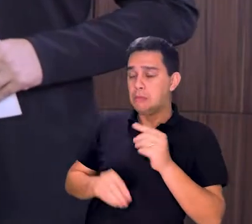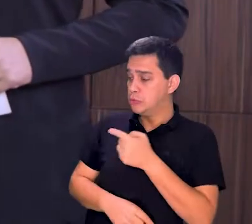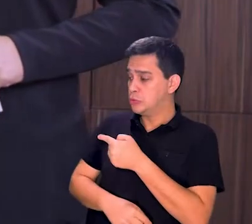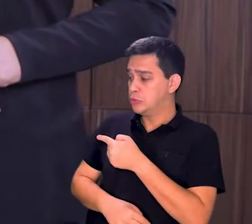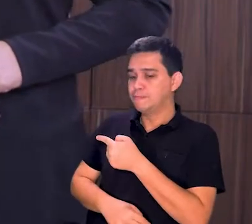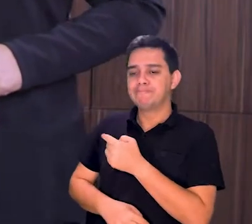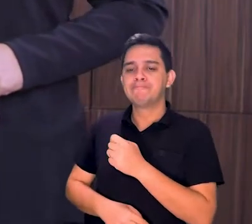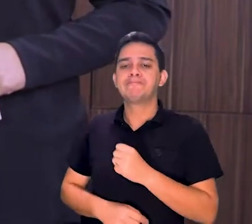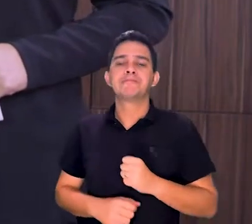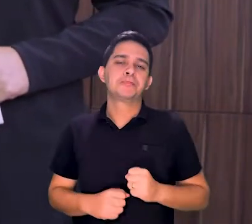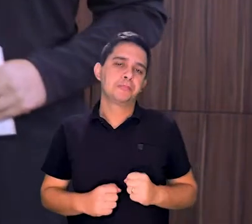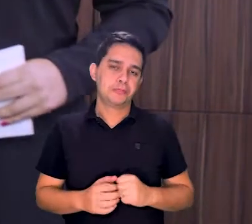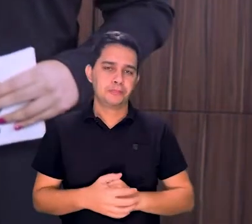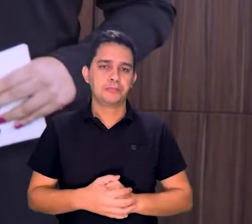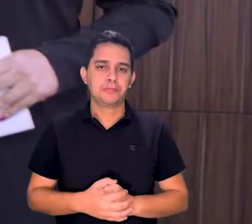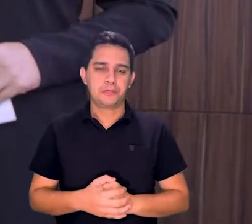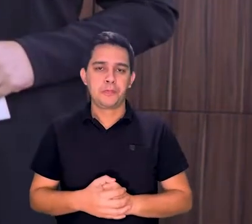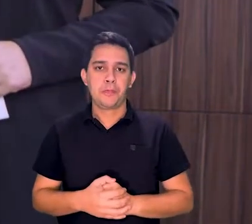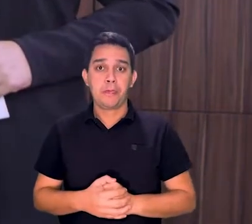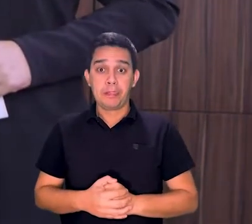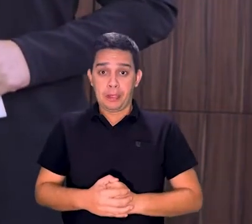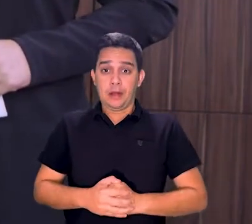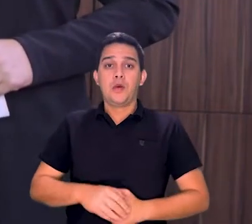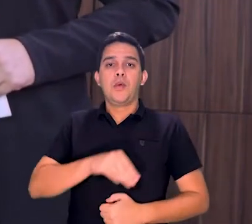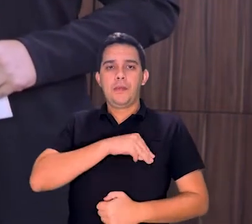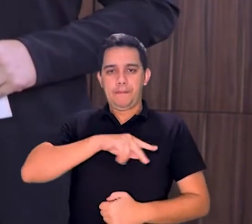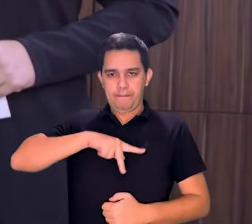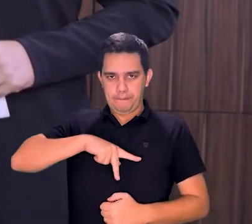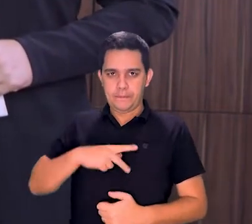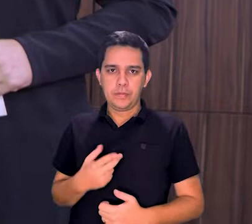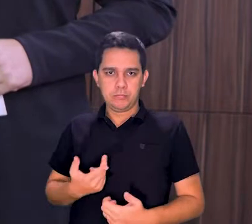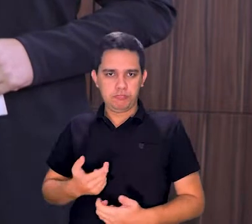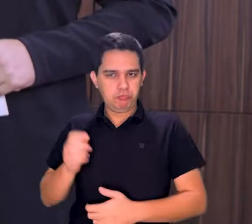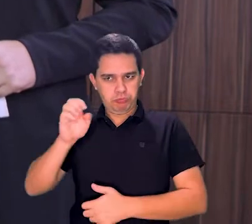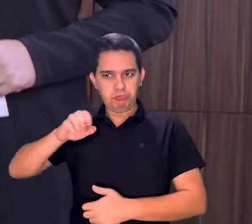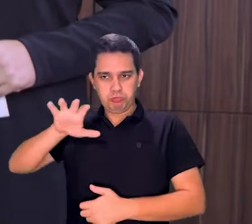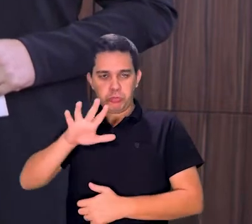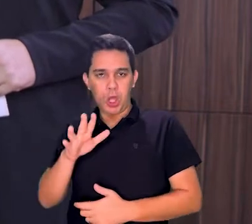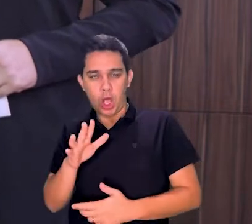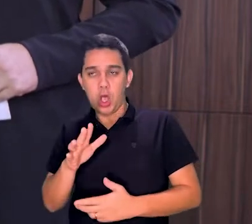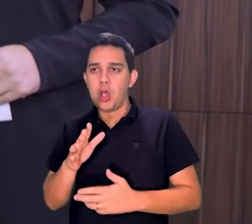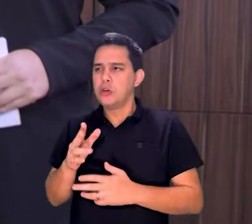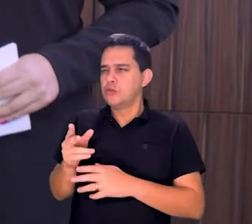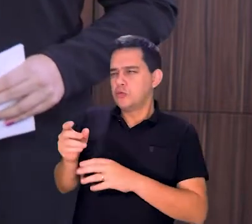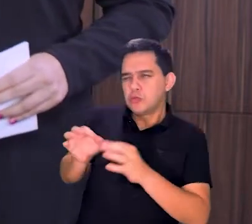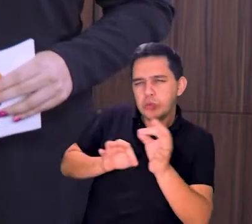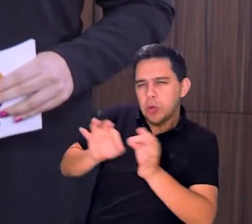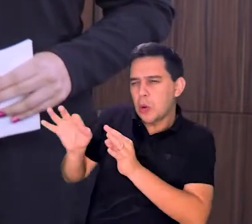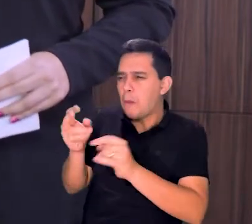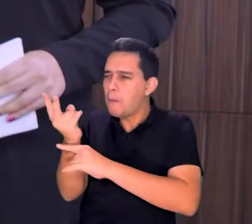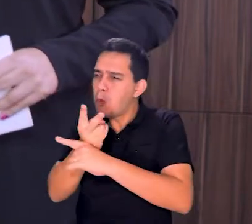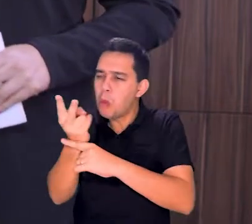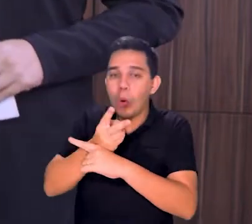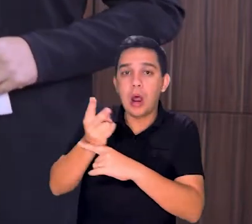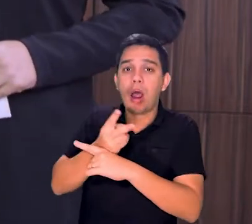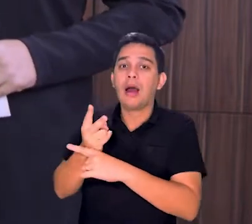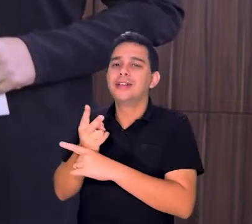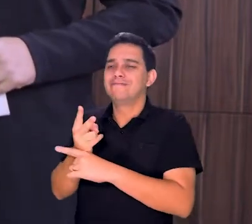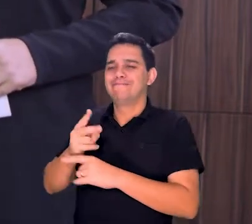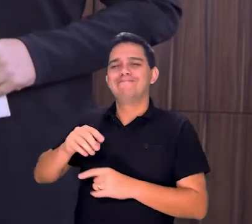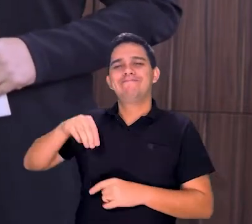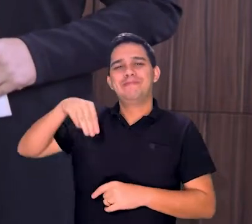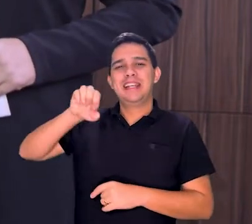estadual realizou a Operação Mercenários para prender 11 policiais militares acusados de torturar e